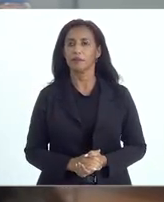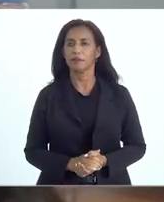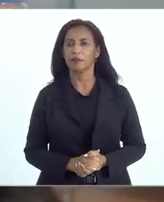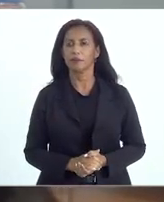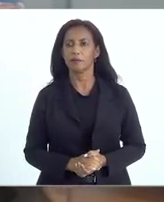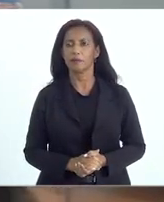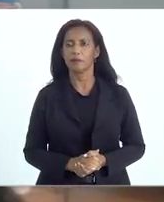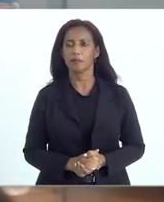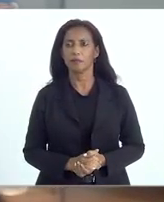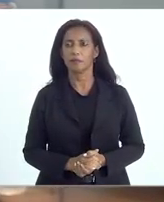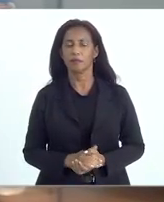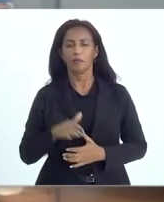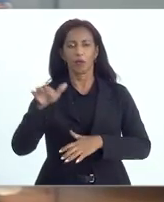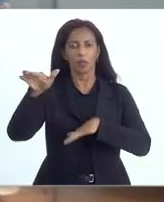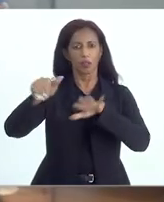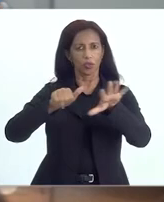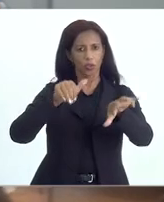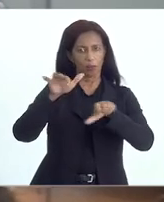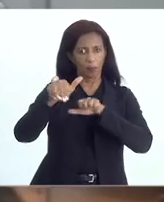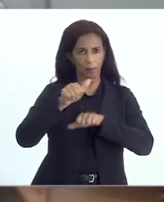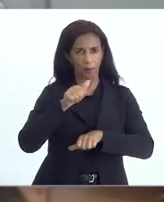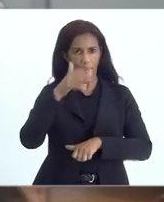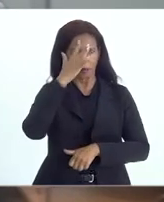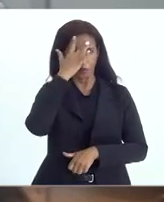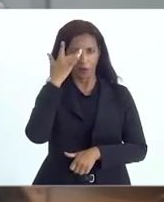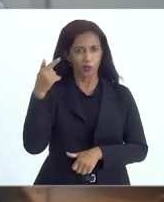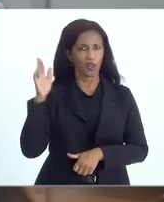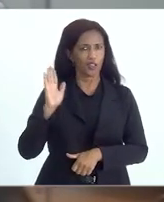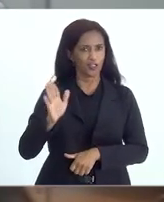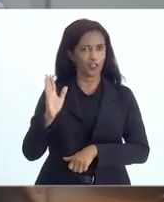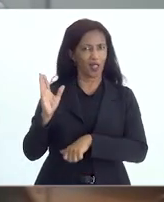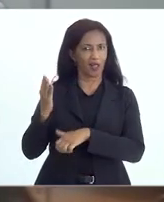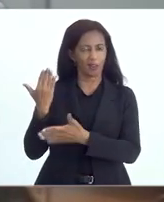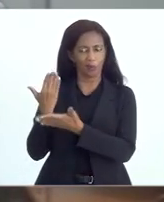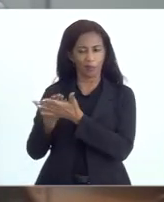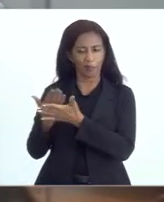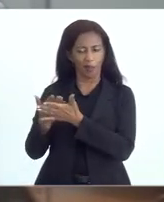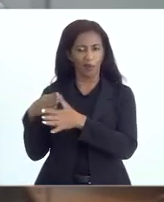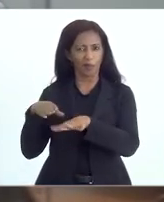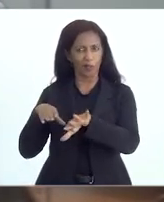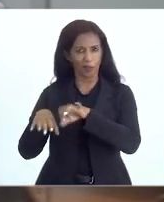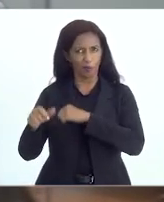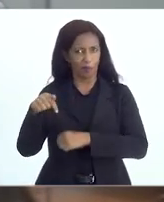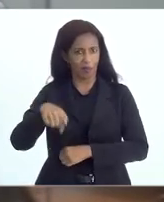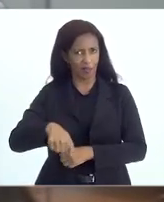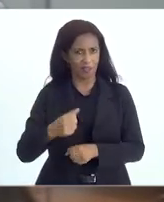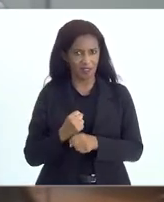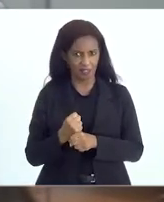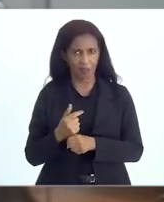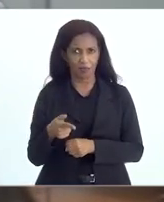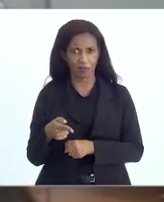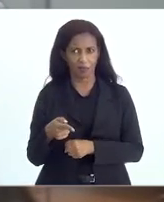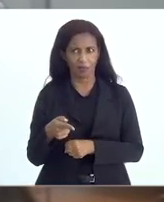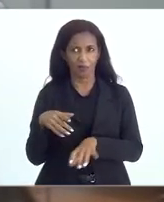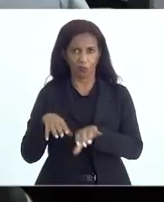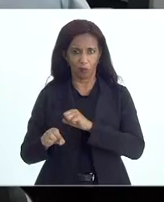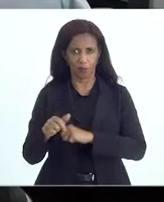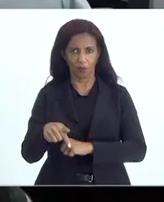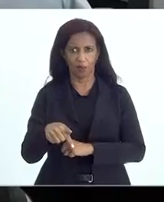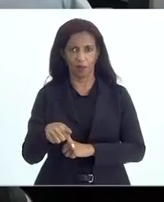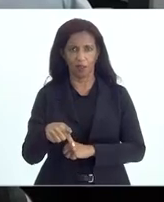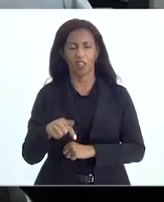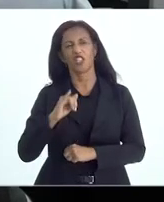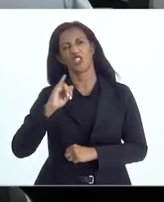chamamento candidatos já estão lá se formando forma agora esse ano ainda na forma esse ano ainda